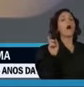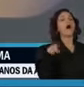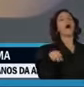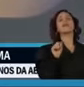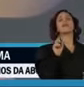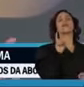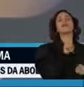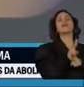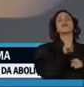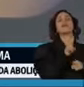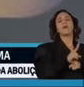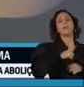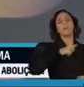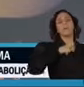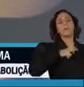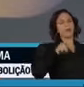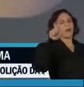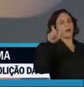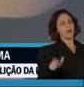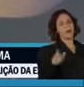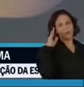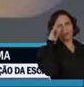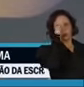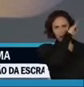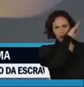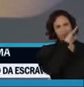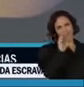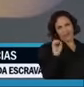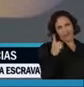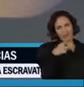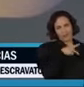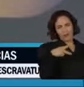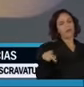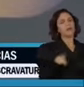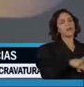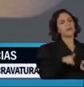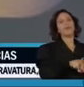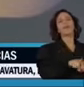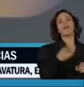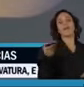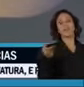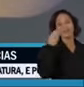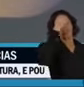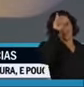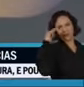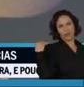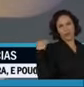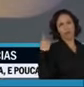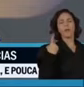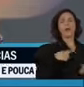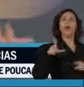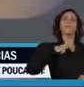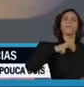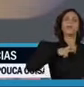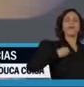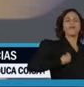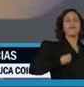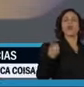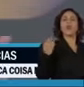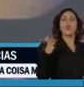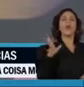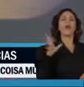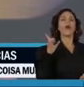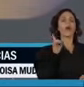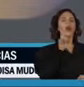preservar a privacidade do presidente Bolsonaro e do ex-presidente Bolsonaro e da ex-primeira-dama, a Michelle Bolsonaro. Porque eles não queriam